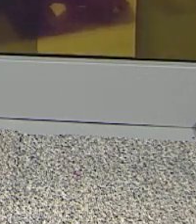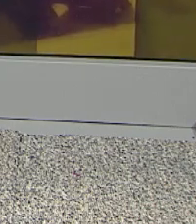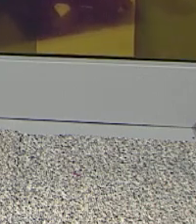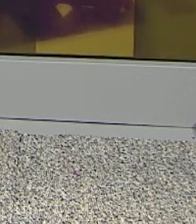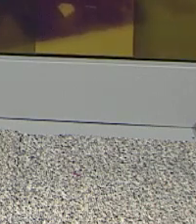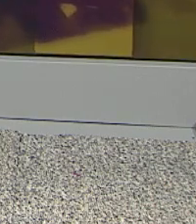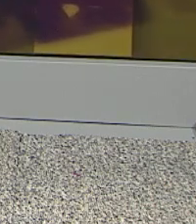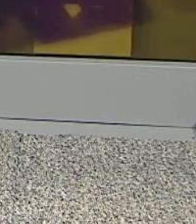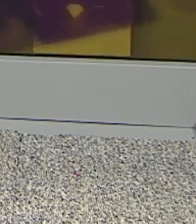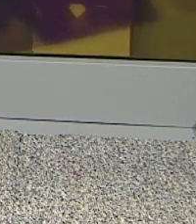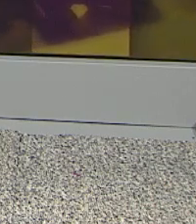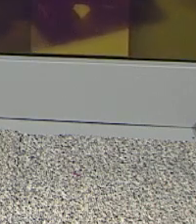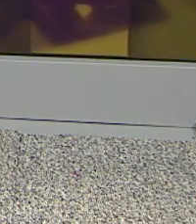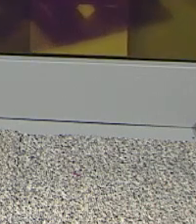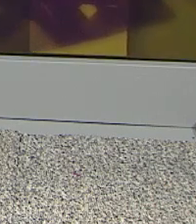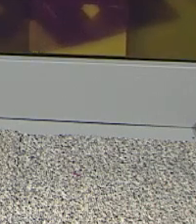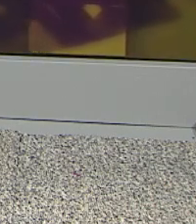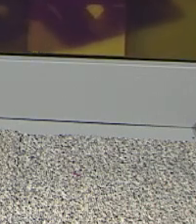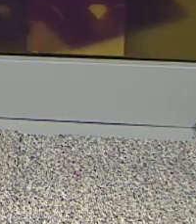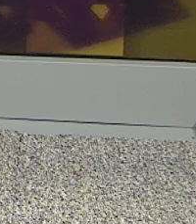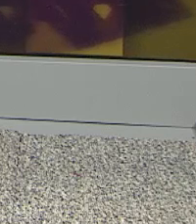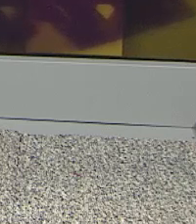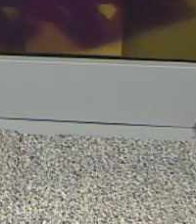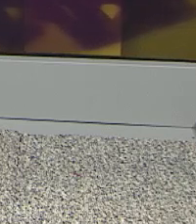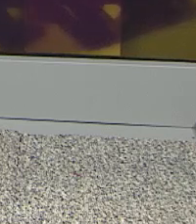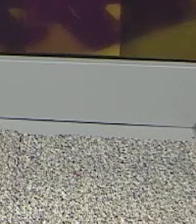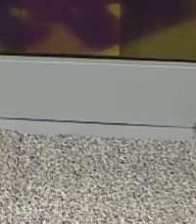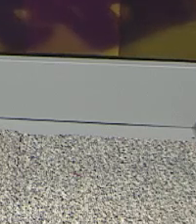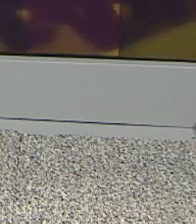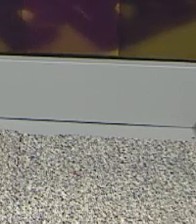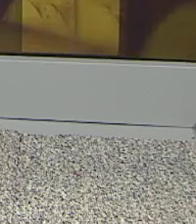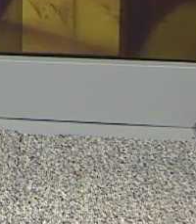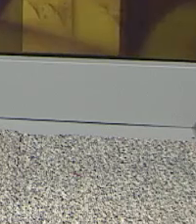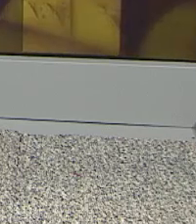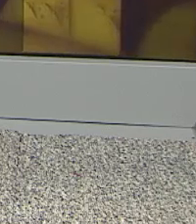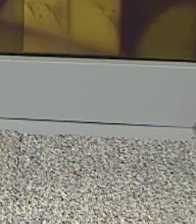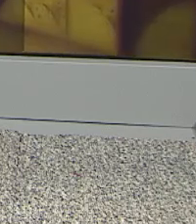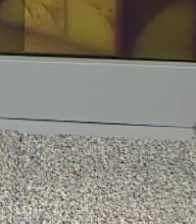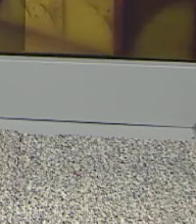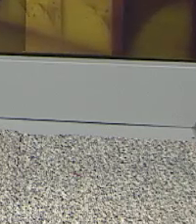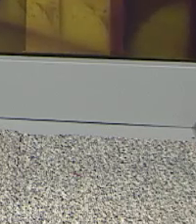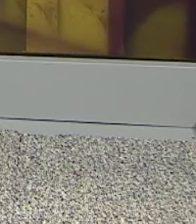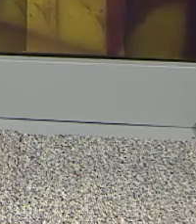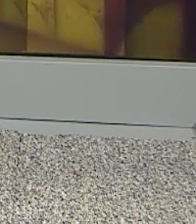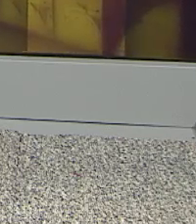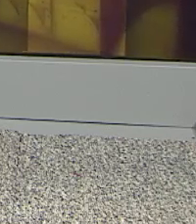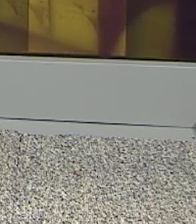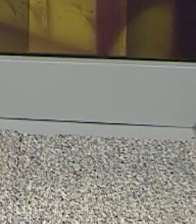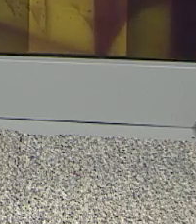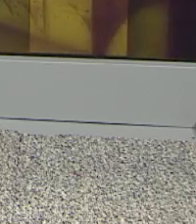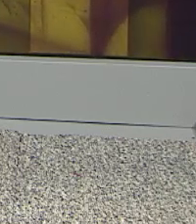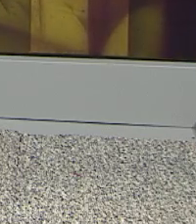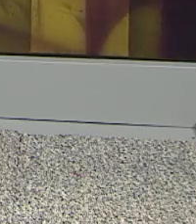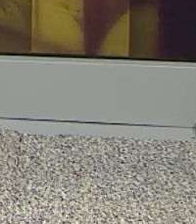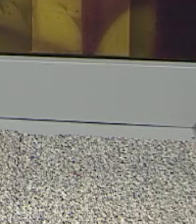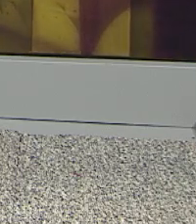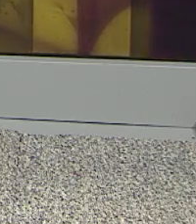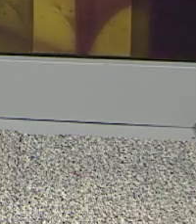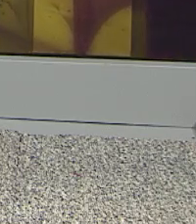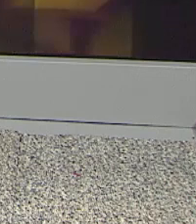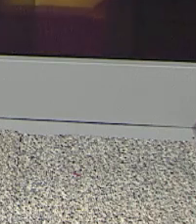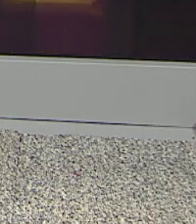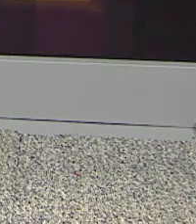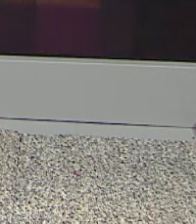país, regulamenta o Rota 2030 e dispõe sobre o regime tributário de autopeças. O programa de incentivos